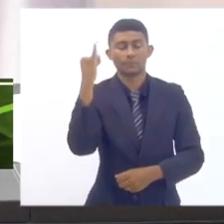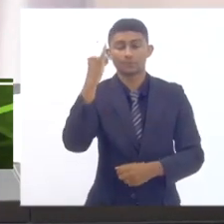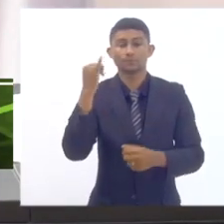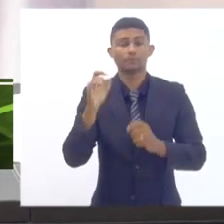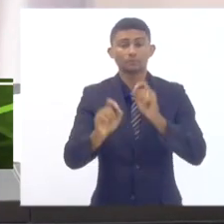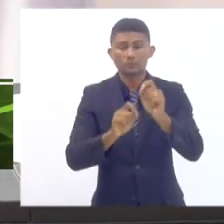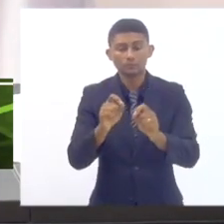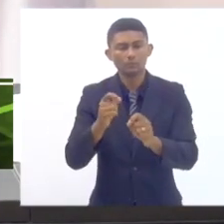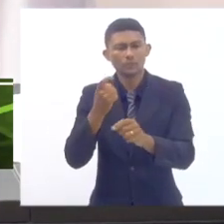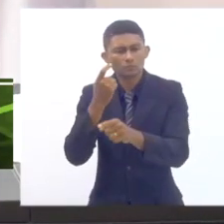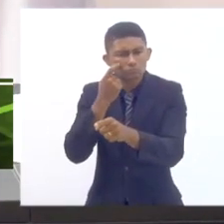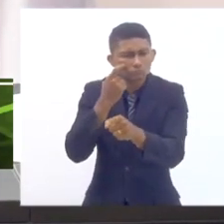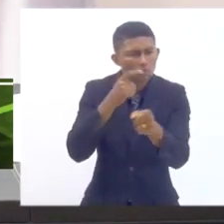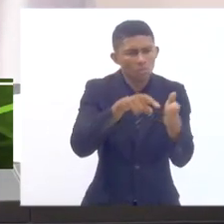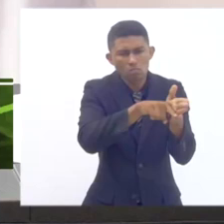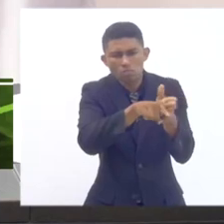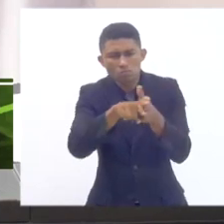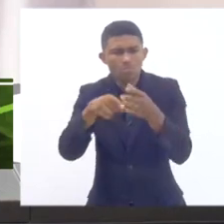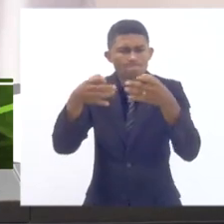deixando de sopesar